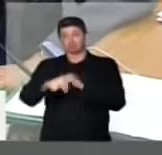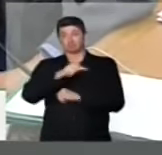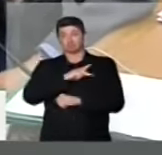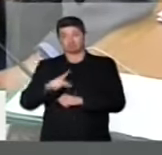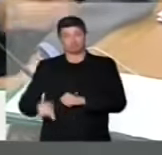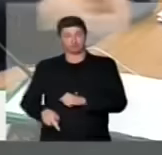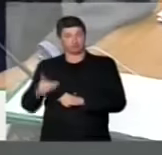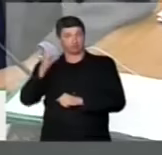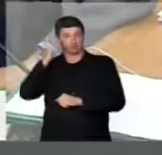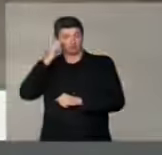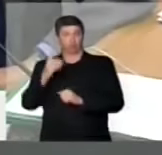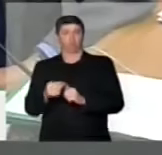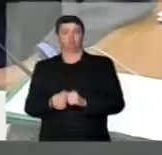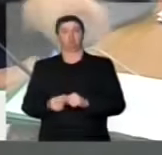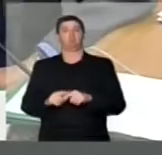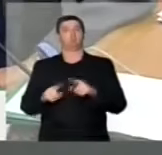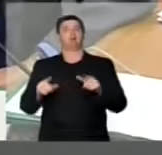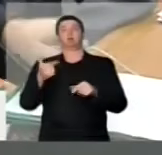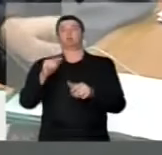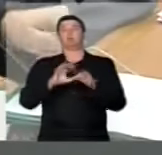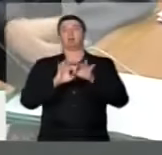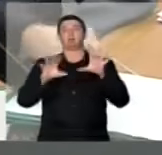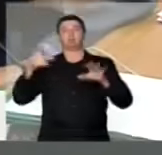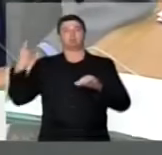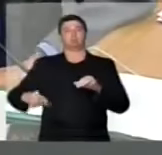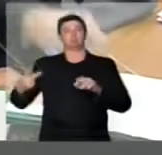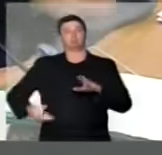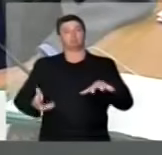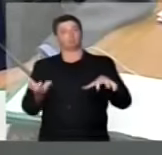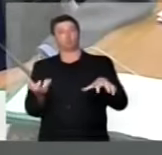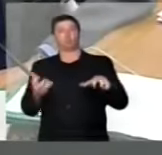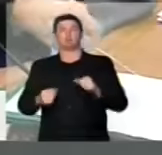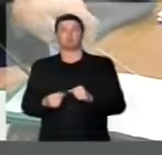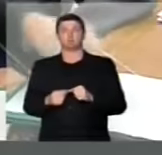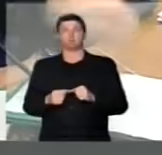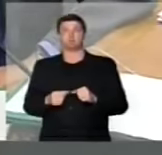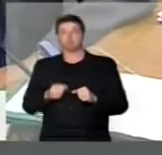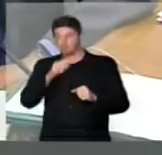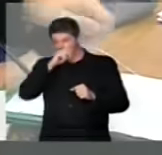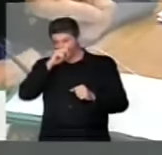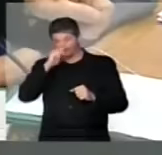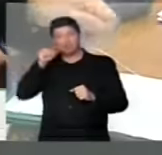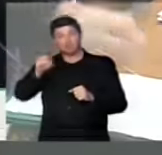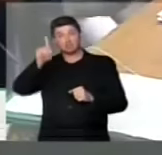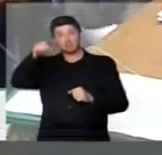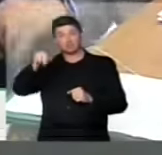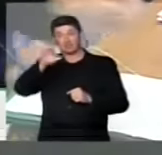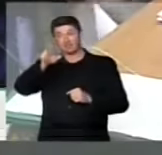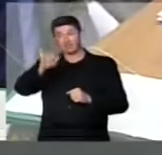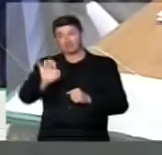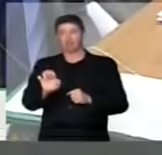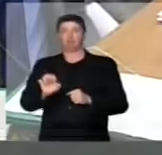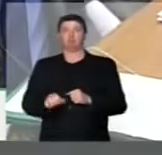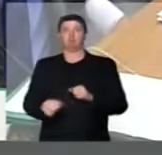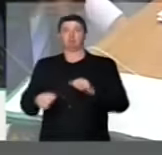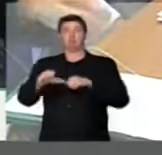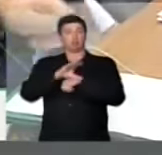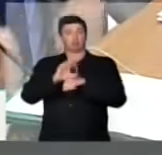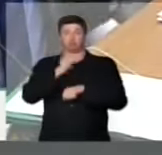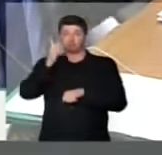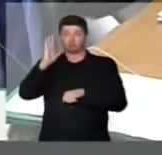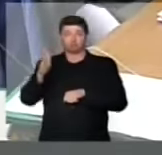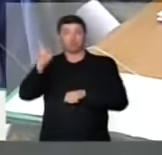presidente Dilma sem a devida autorização do Congresso Nacional. Isso é crime, está escrito na Constituição